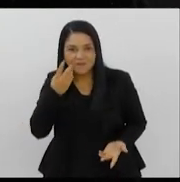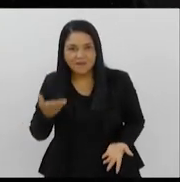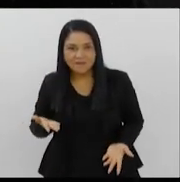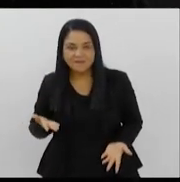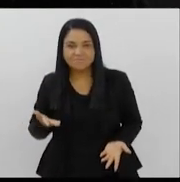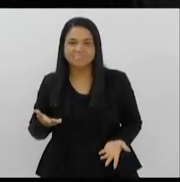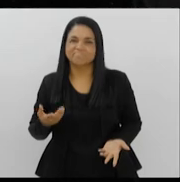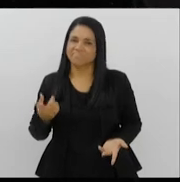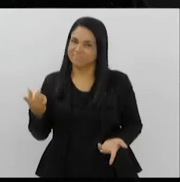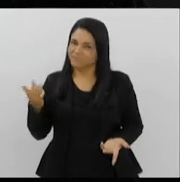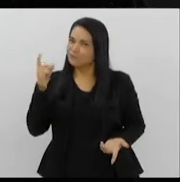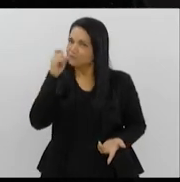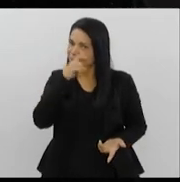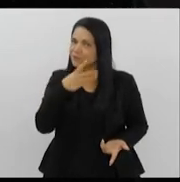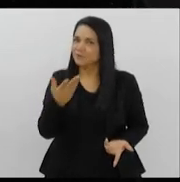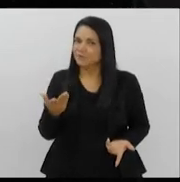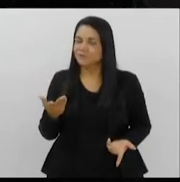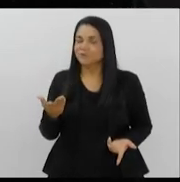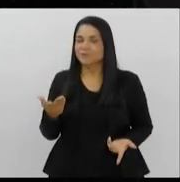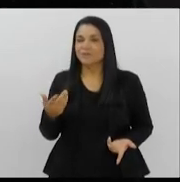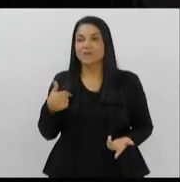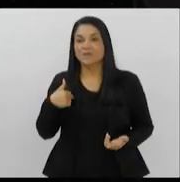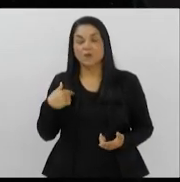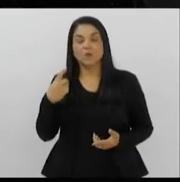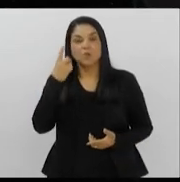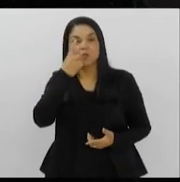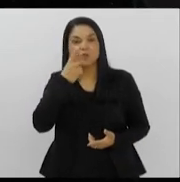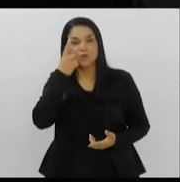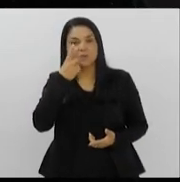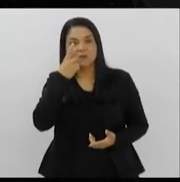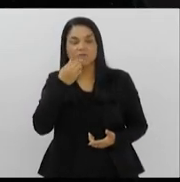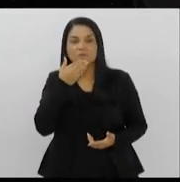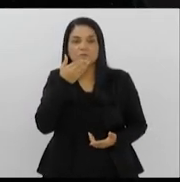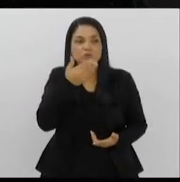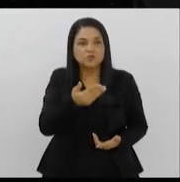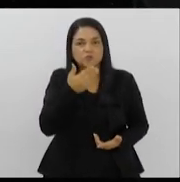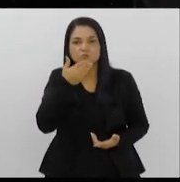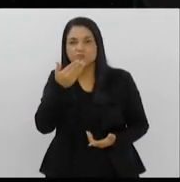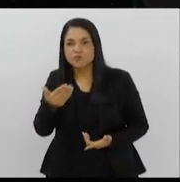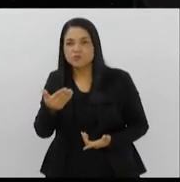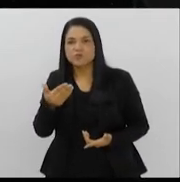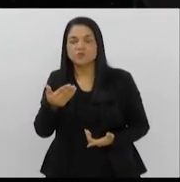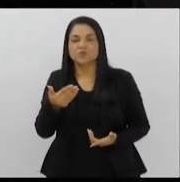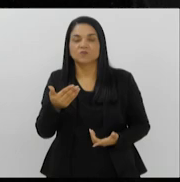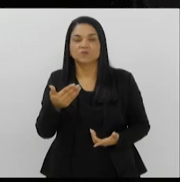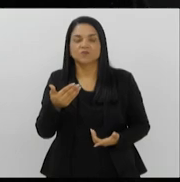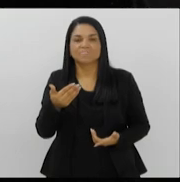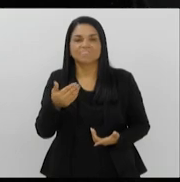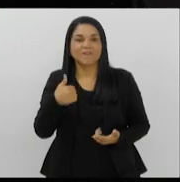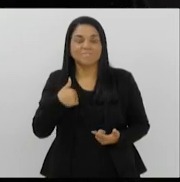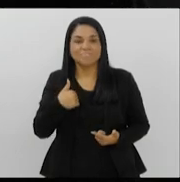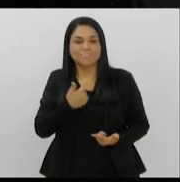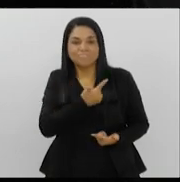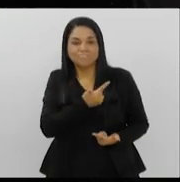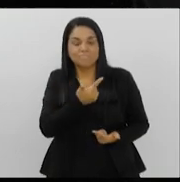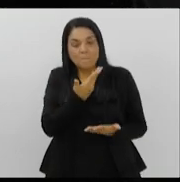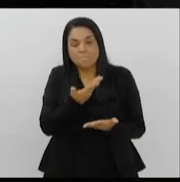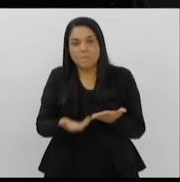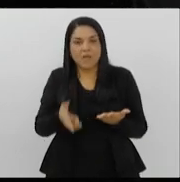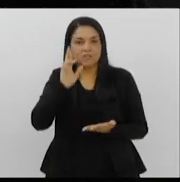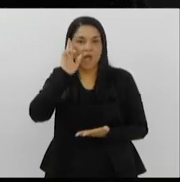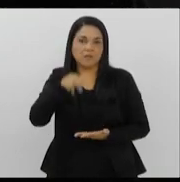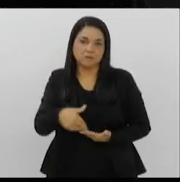acho pesado. Aí o deputado sai litigando. Deixa de legislar com a razão. Vai legislar